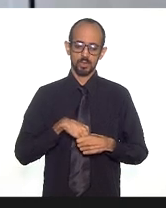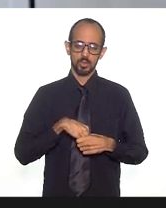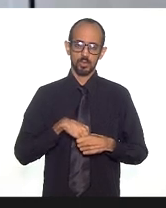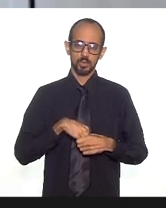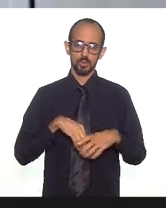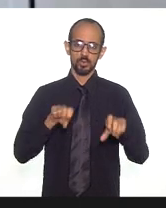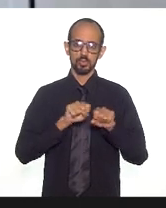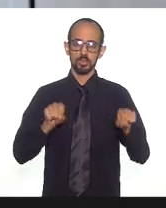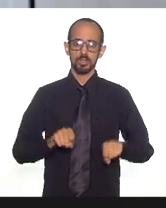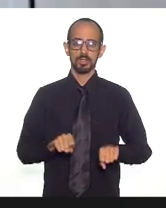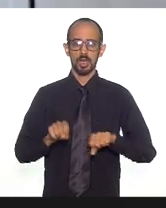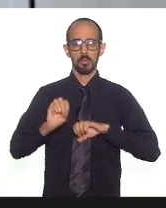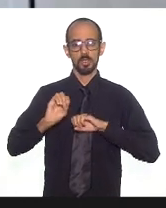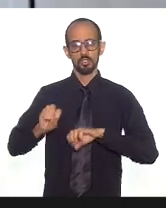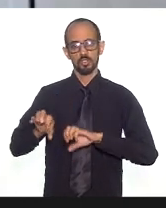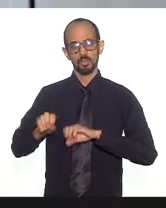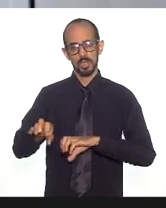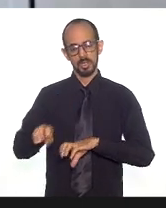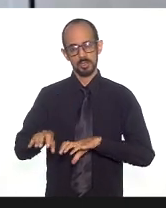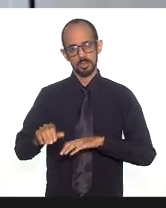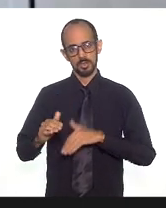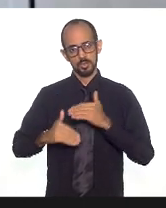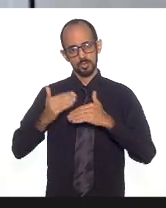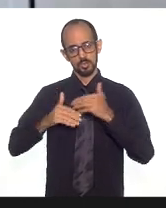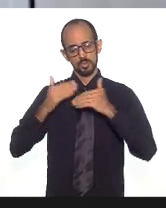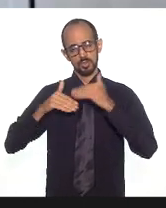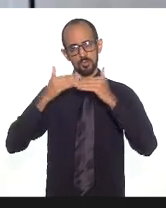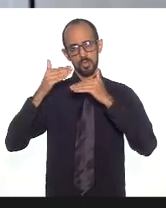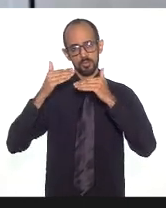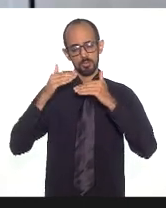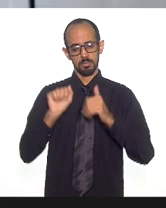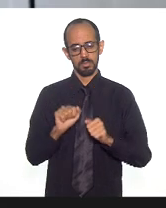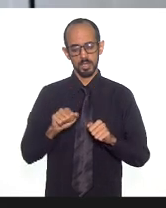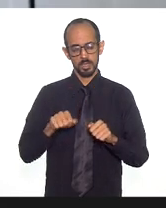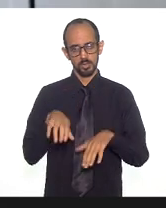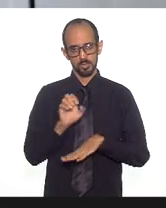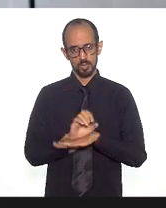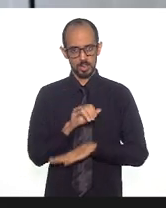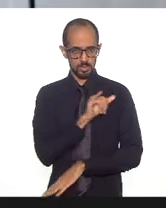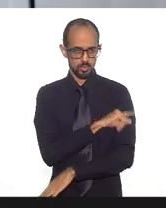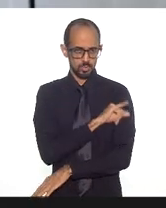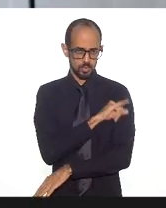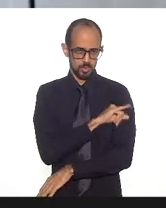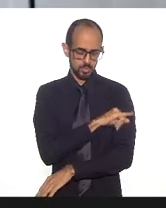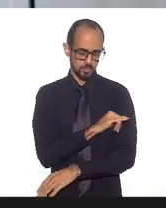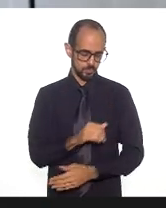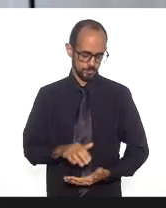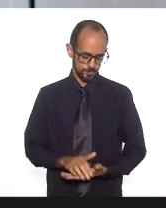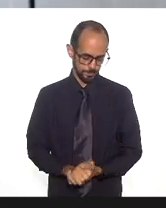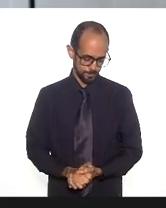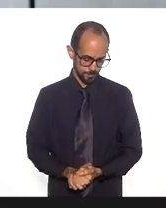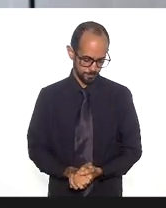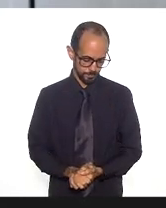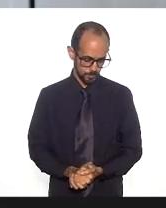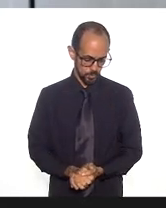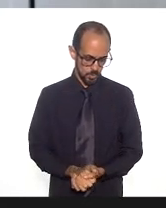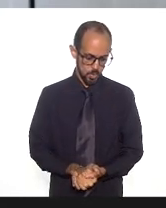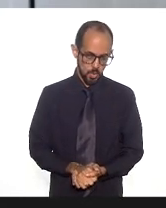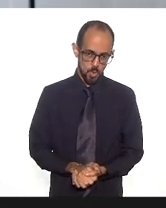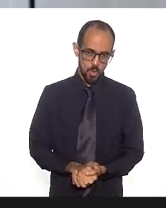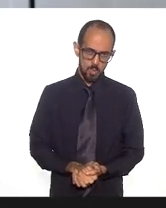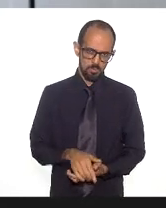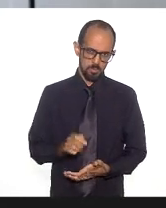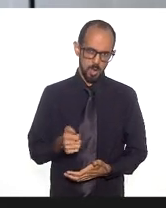da educação e do desenvolvimento do Estado do Rio de Janeiro. Outro dia mesmo,